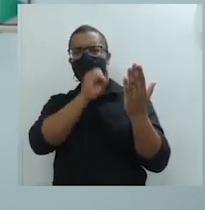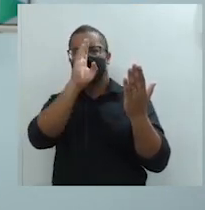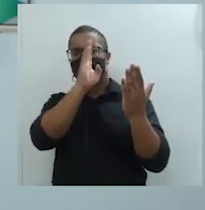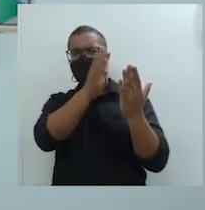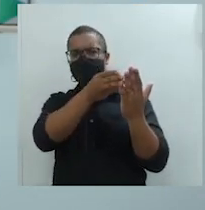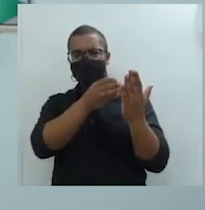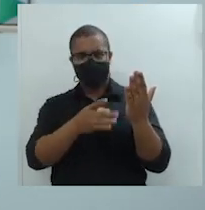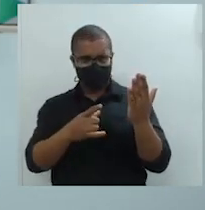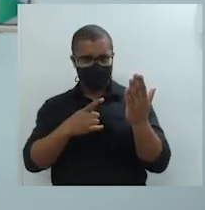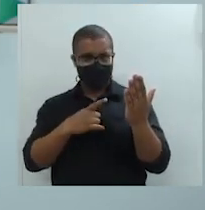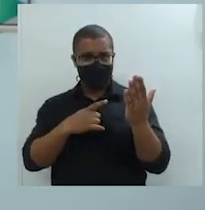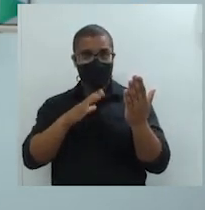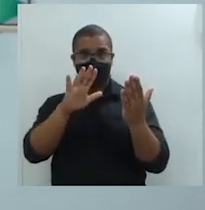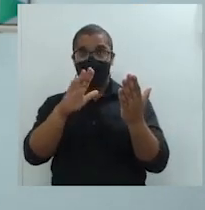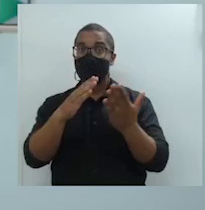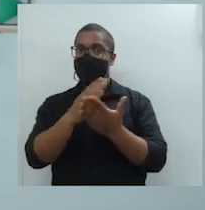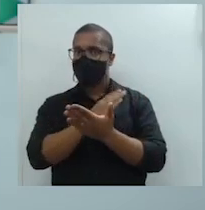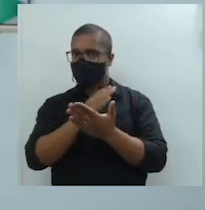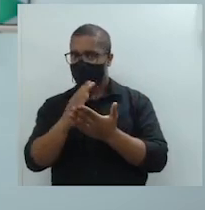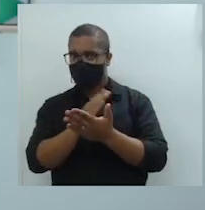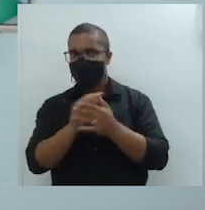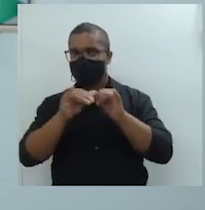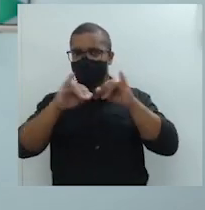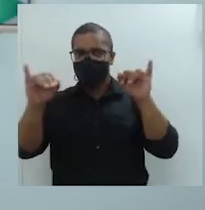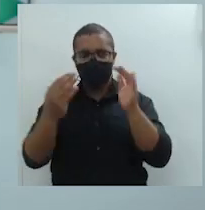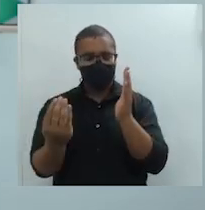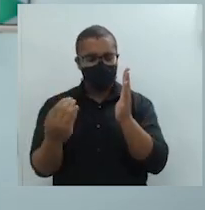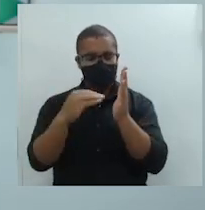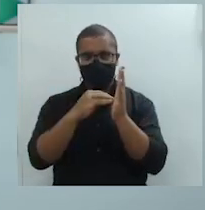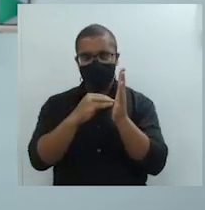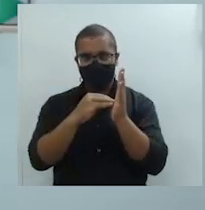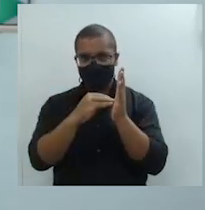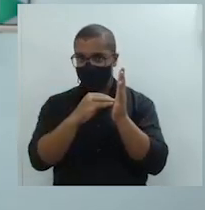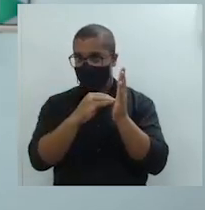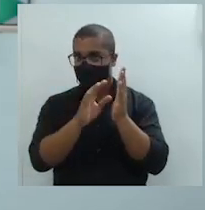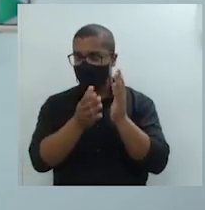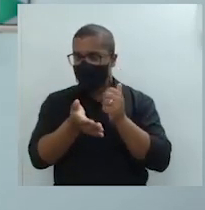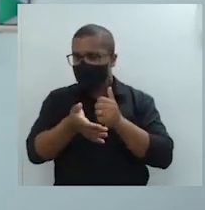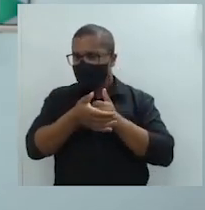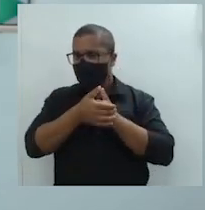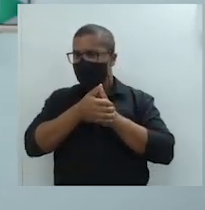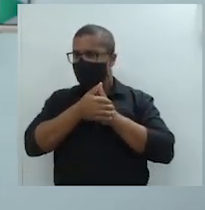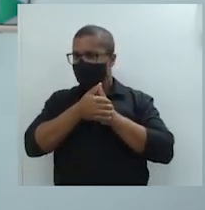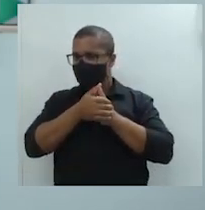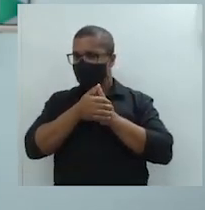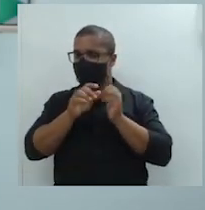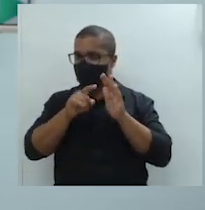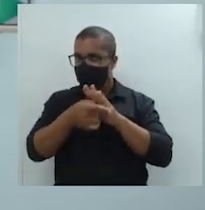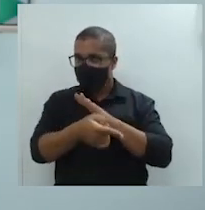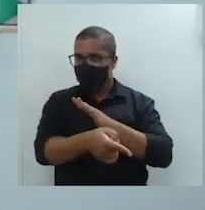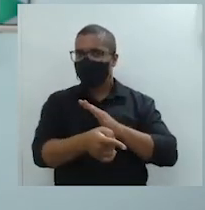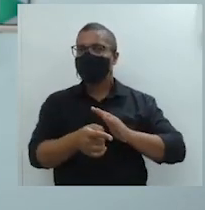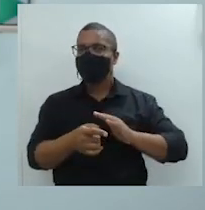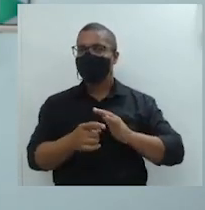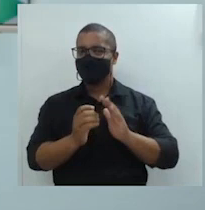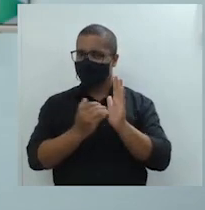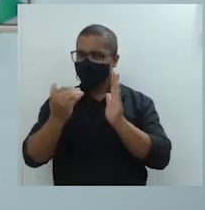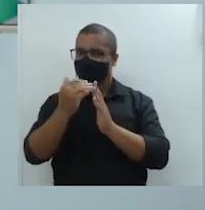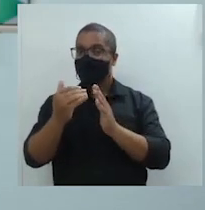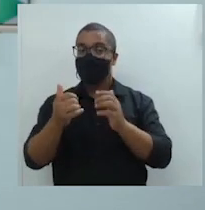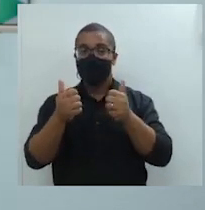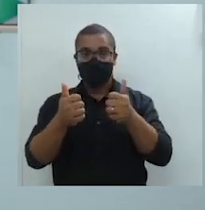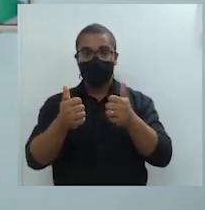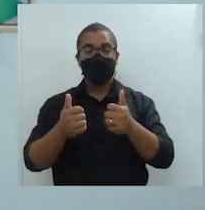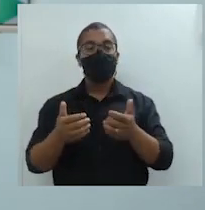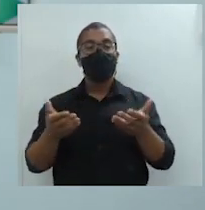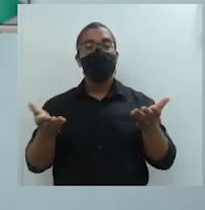na superfície do texto, e as implícitas, aquelas que estão na profundidade do texto. É